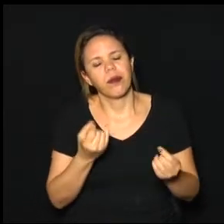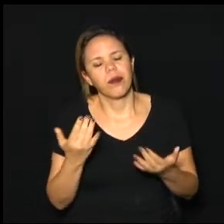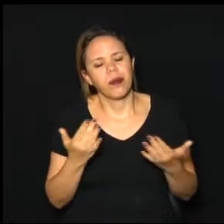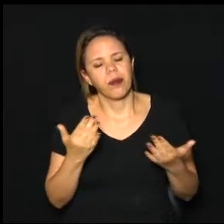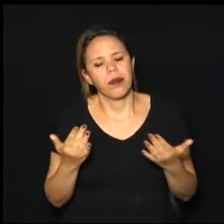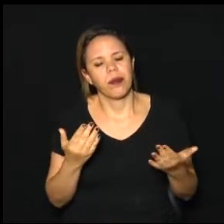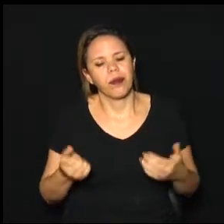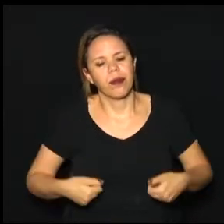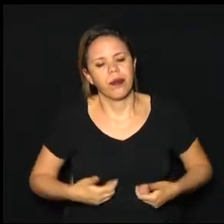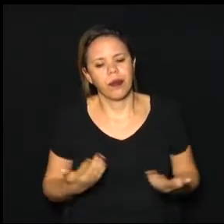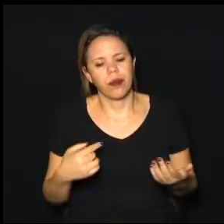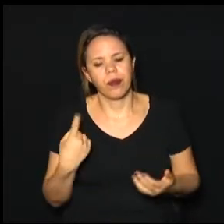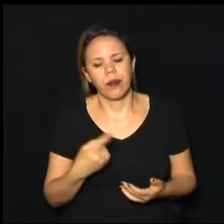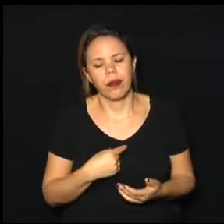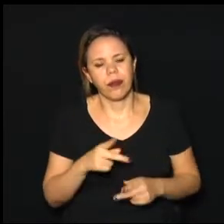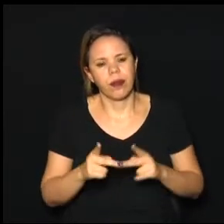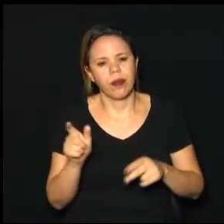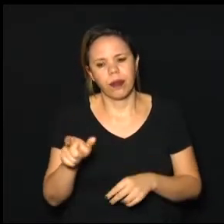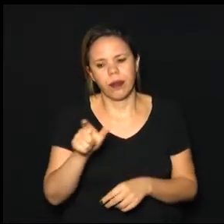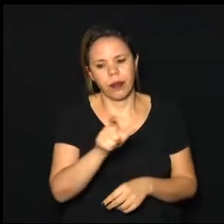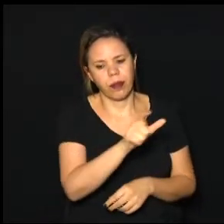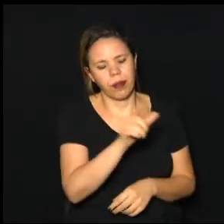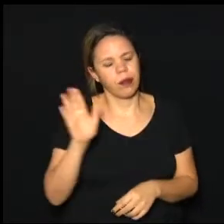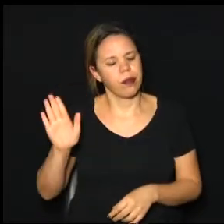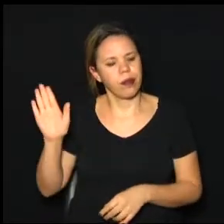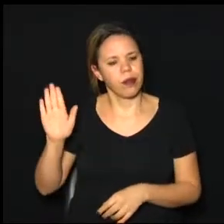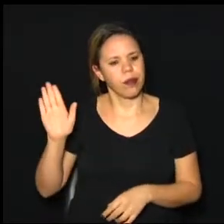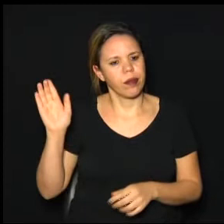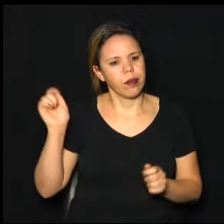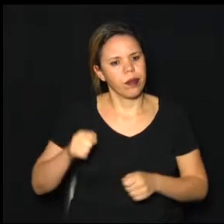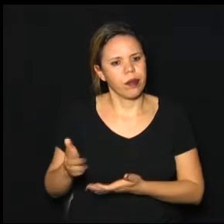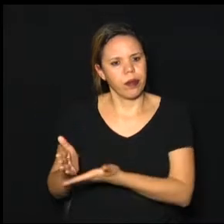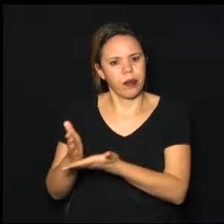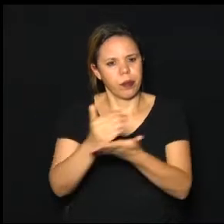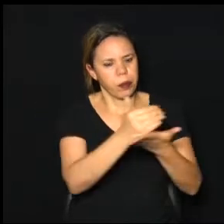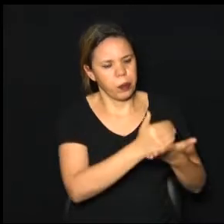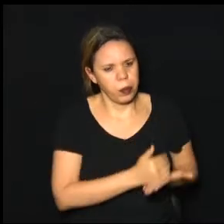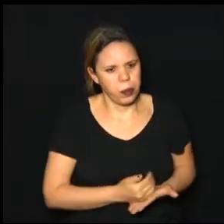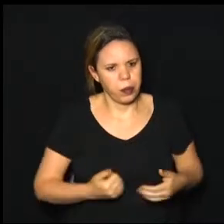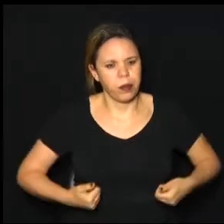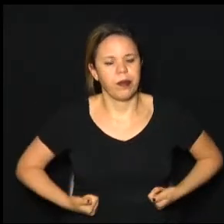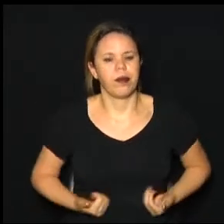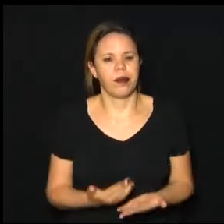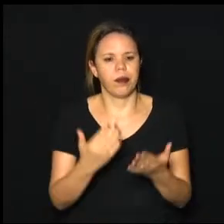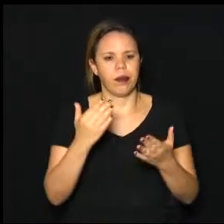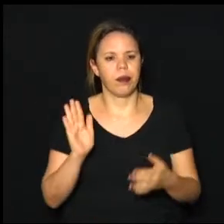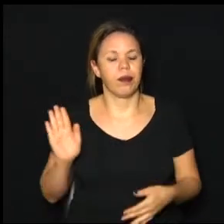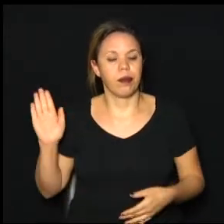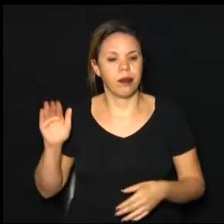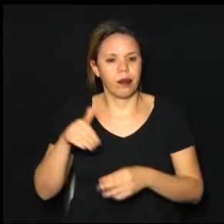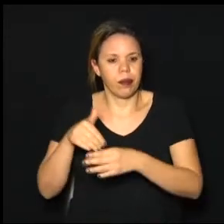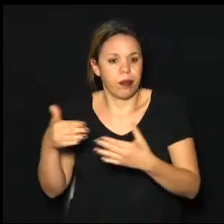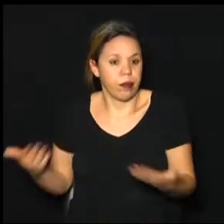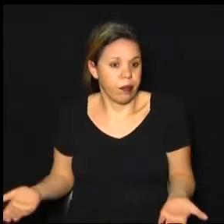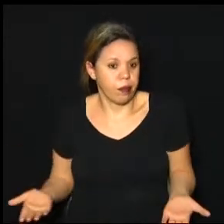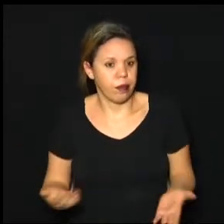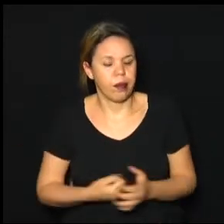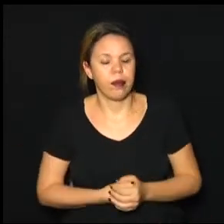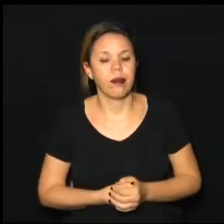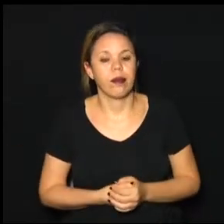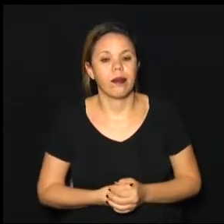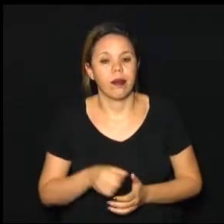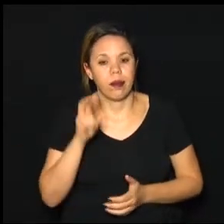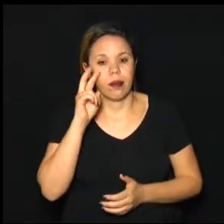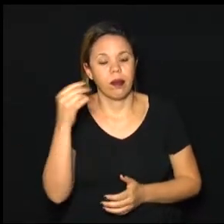que quanto que cada candidato vai poder arrecadar e gastar nas eleições. Veja, aqui tem um